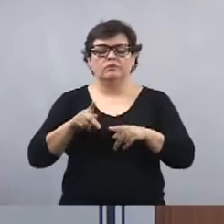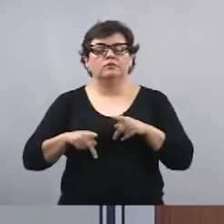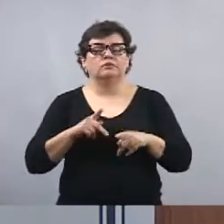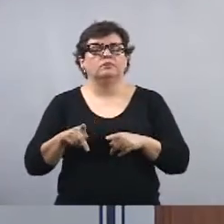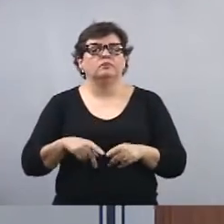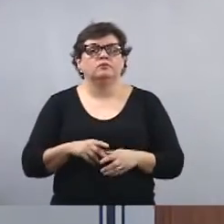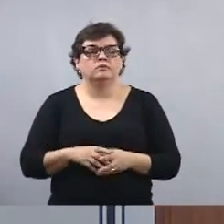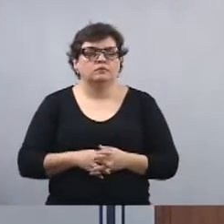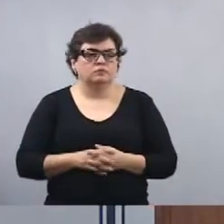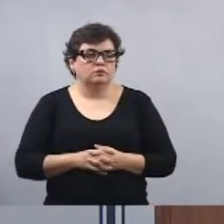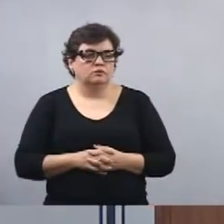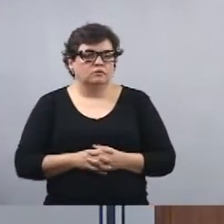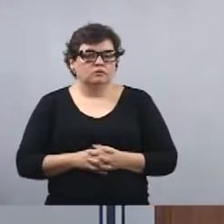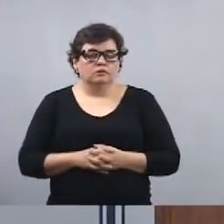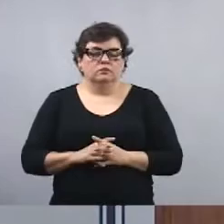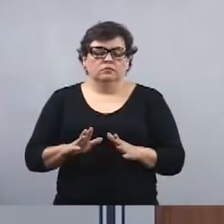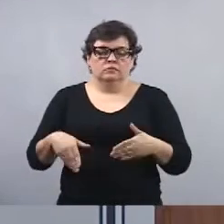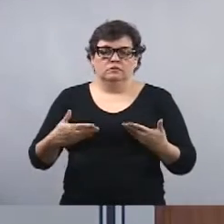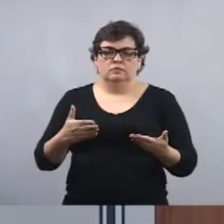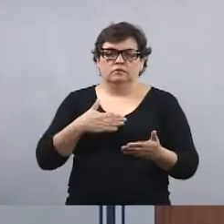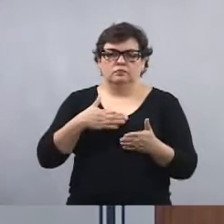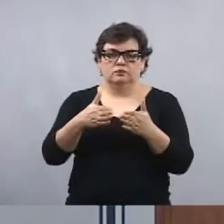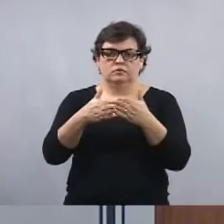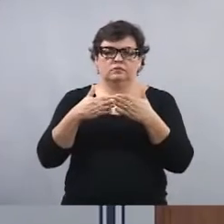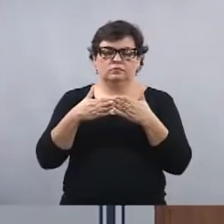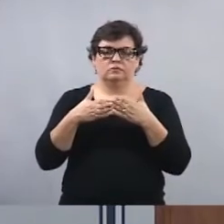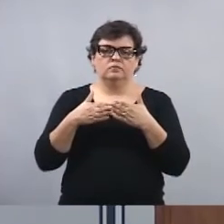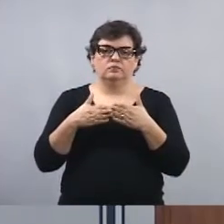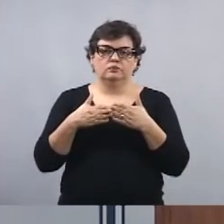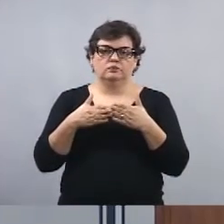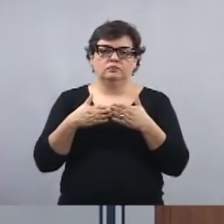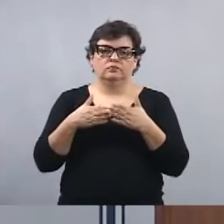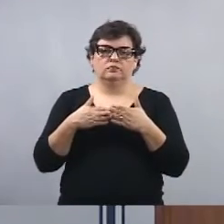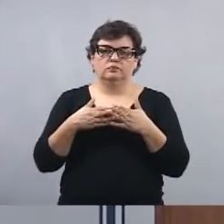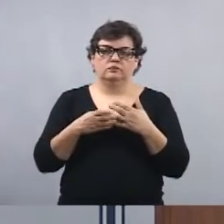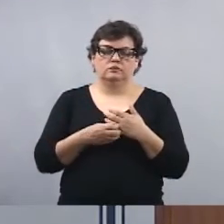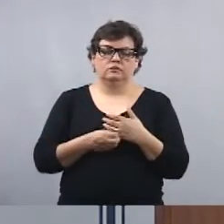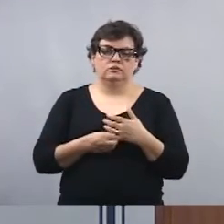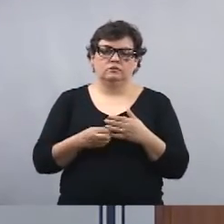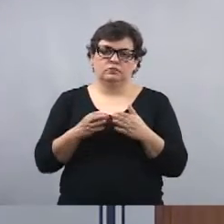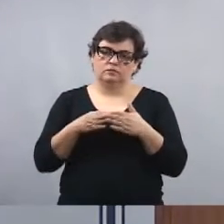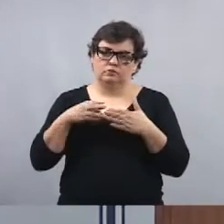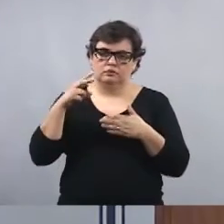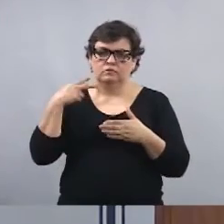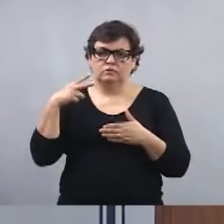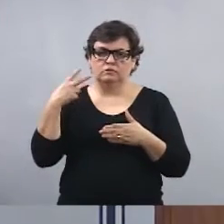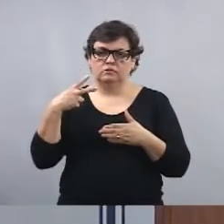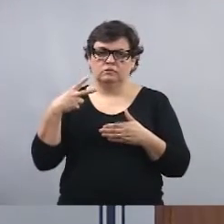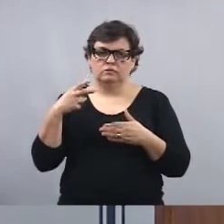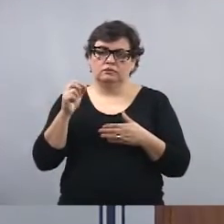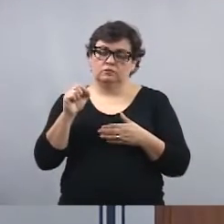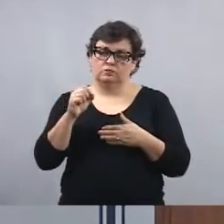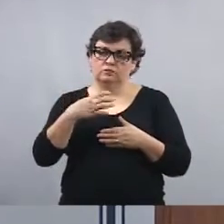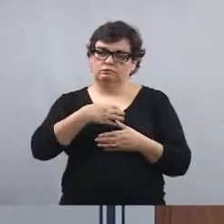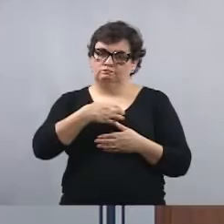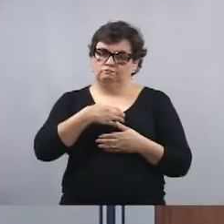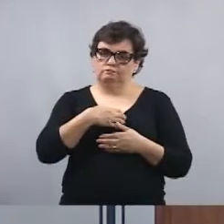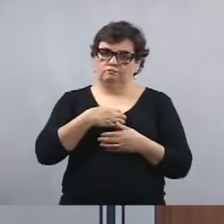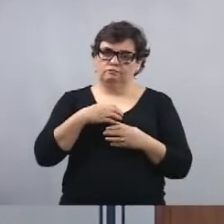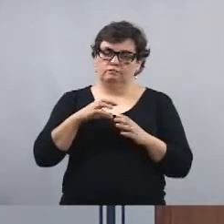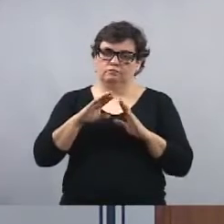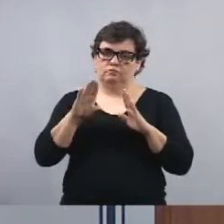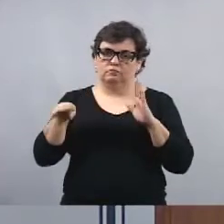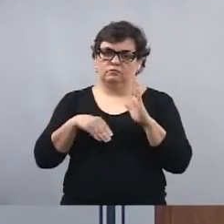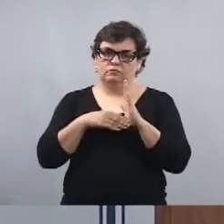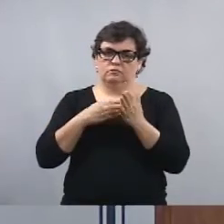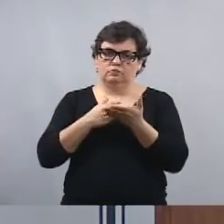categoria de profissionais. Então, fica aqui o meu requerimento, requeiro aos vereadores que, de uma maneira unânime, se for esse o entendimento, aprovem